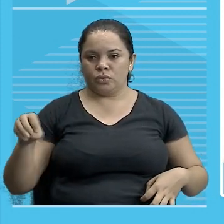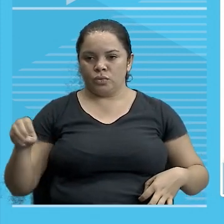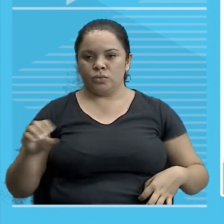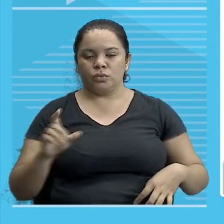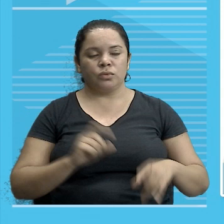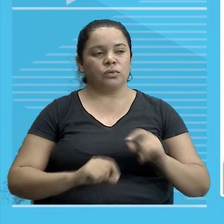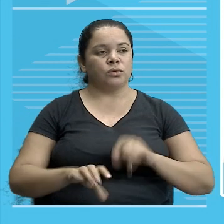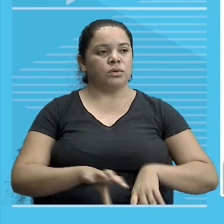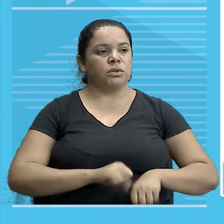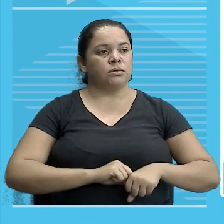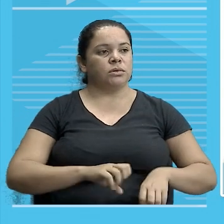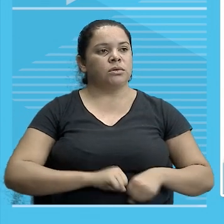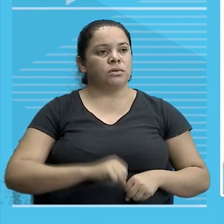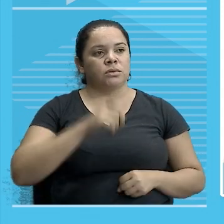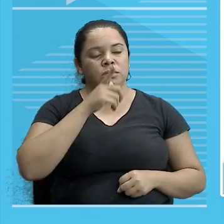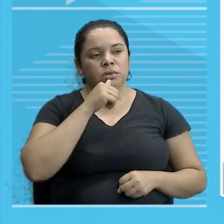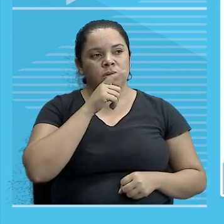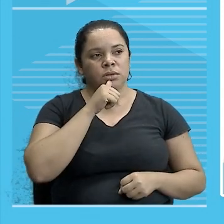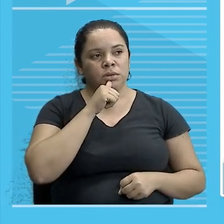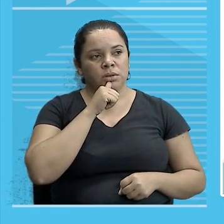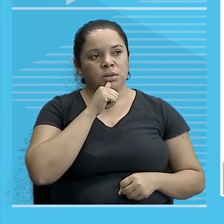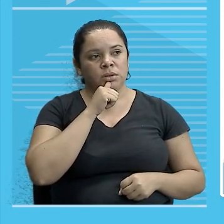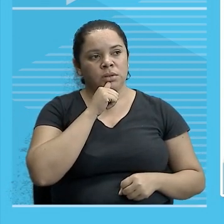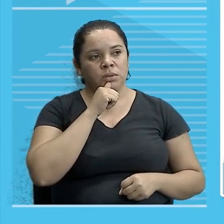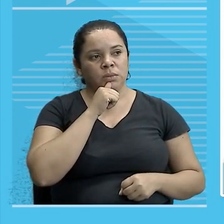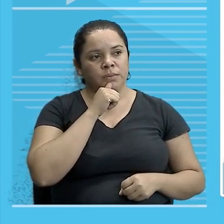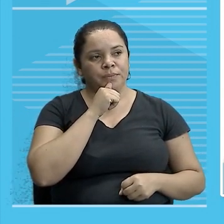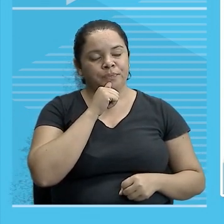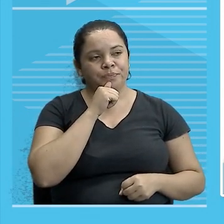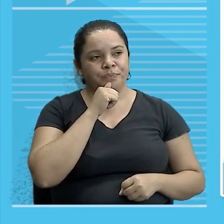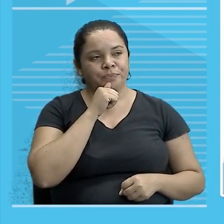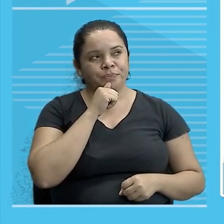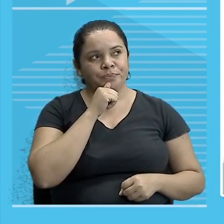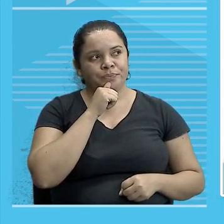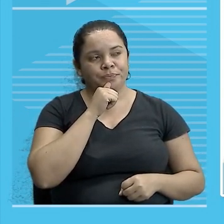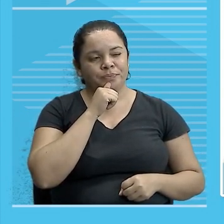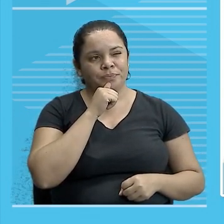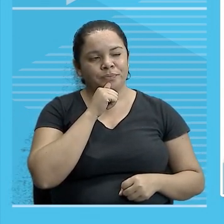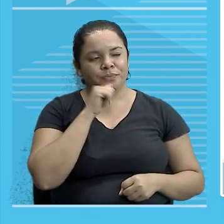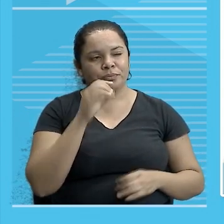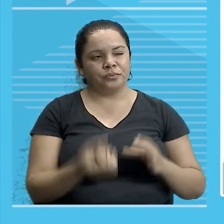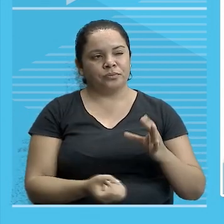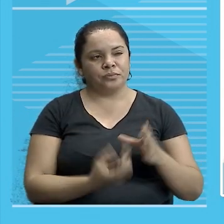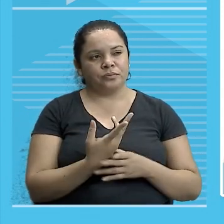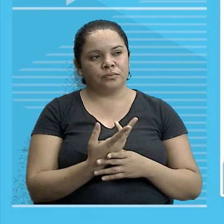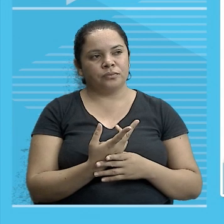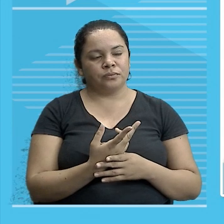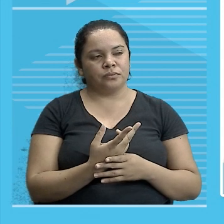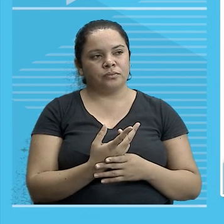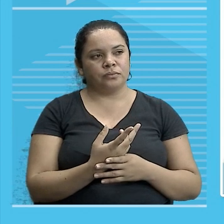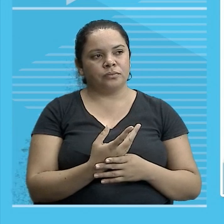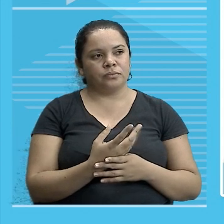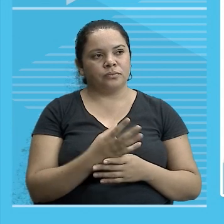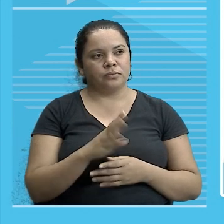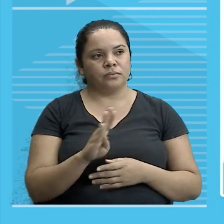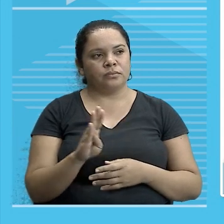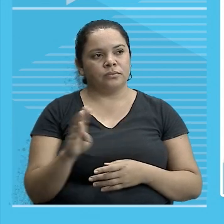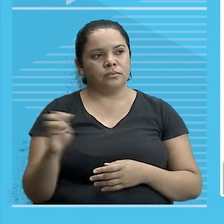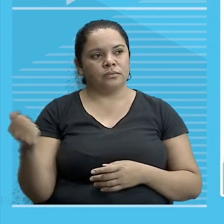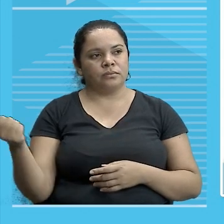e B12. É isso, basicamente isso daí. Questão de número 3. O pâncreas e o